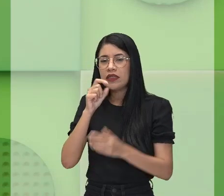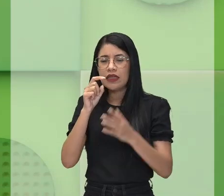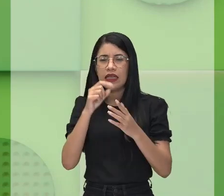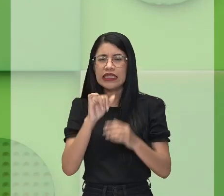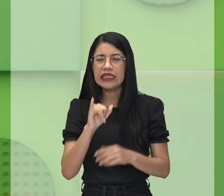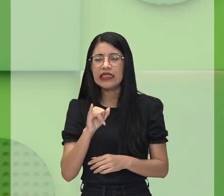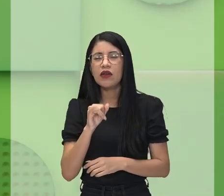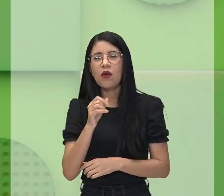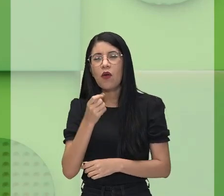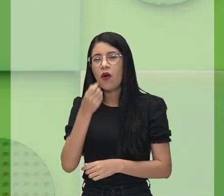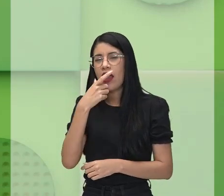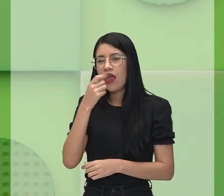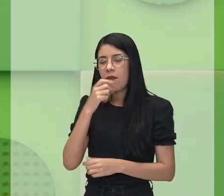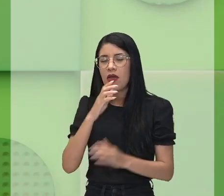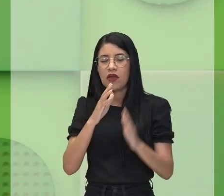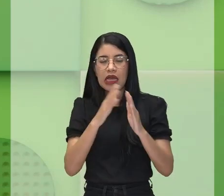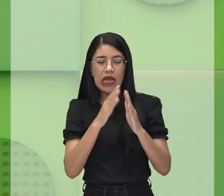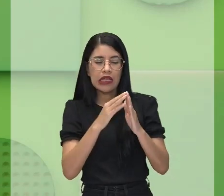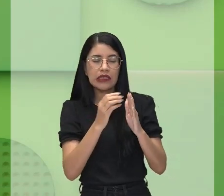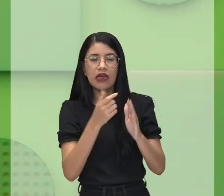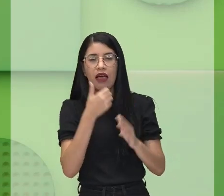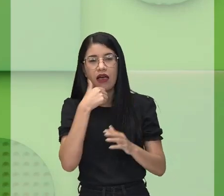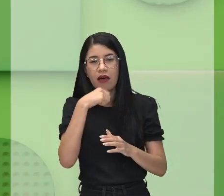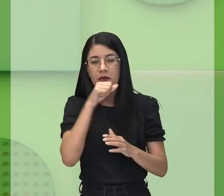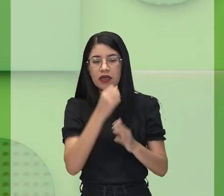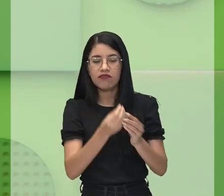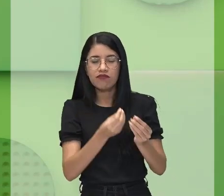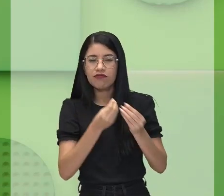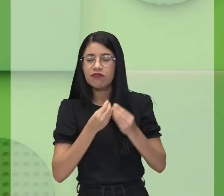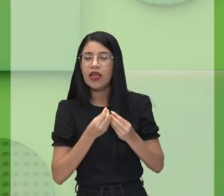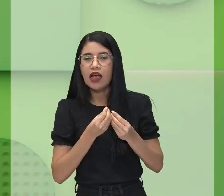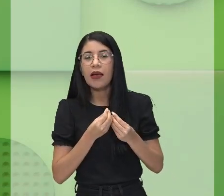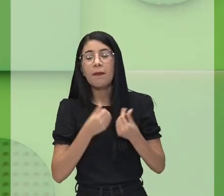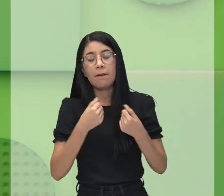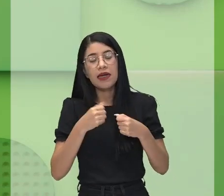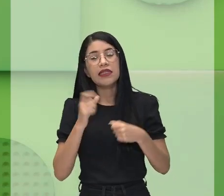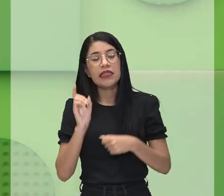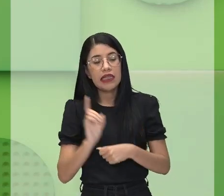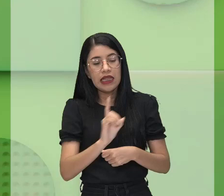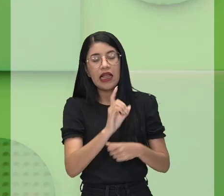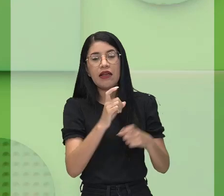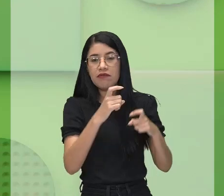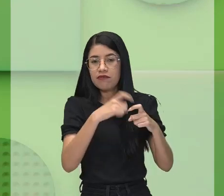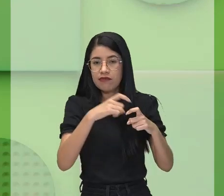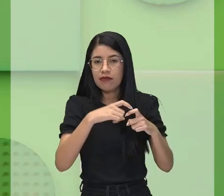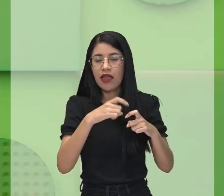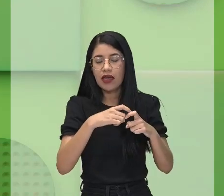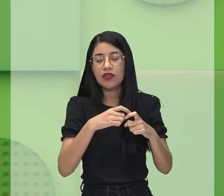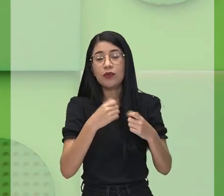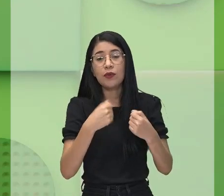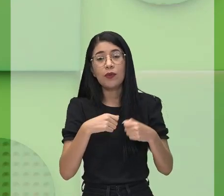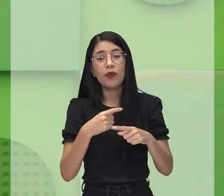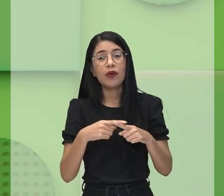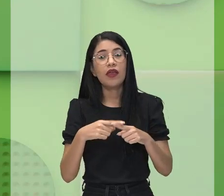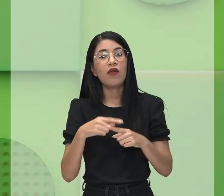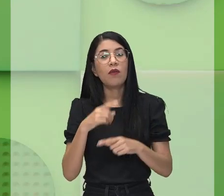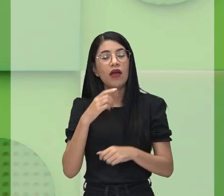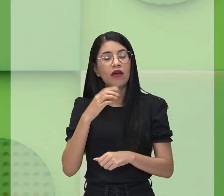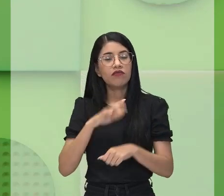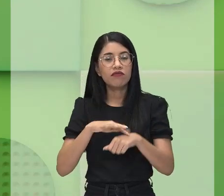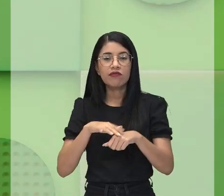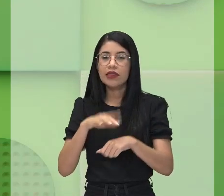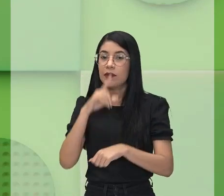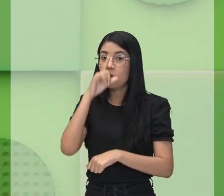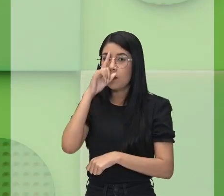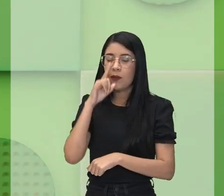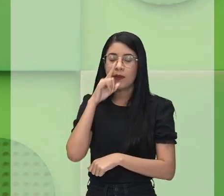remédio caseiro que a mãe deu para a gente, sabe? Deve procurar o médico, porque é uma doença grave. ok?